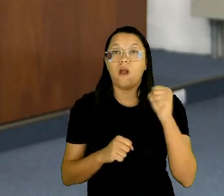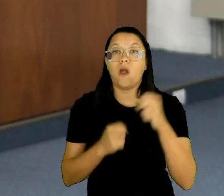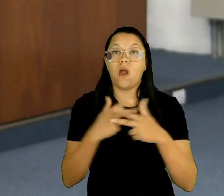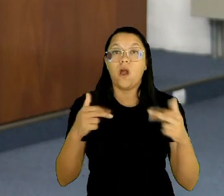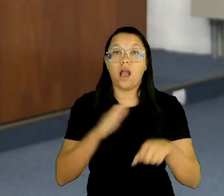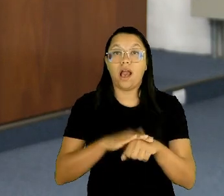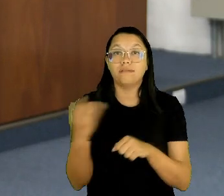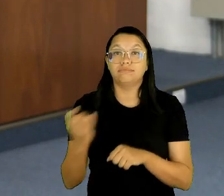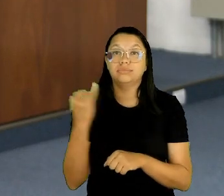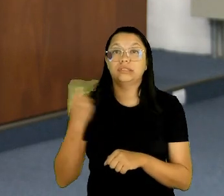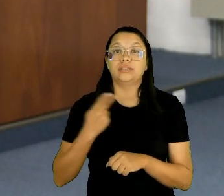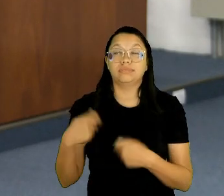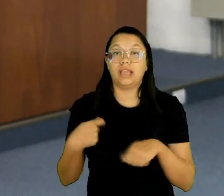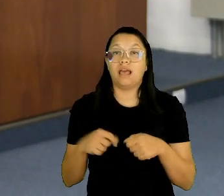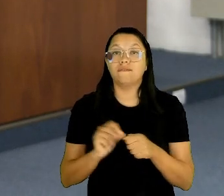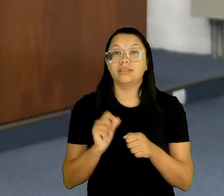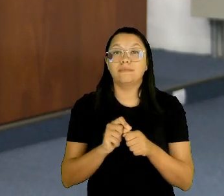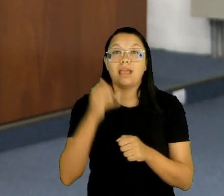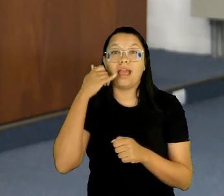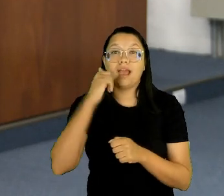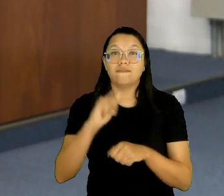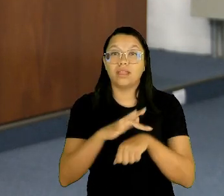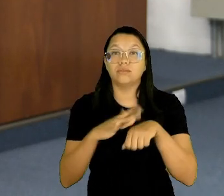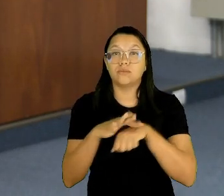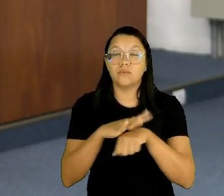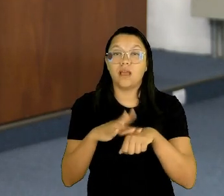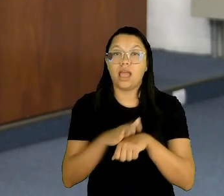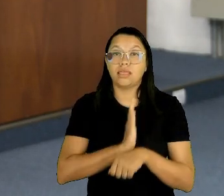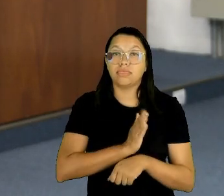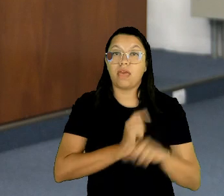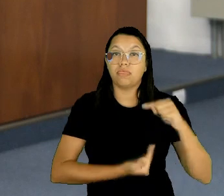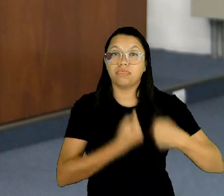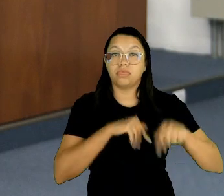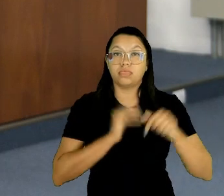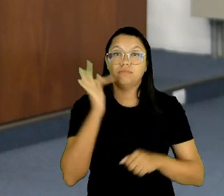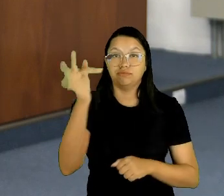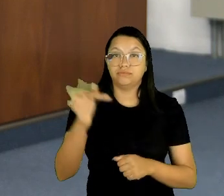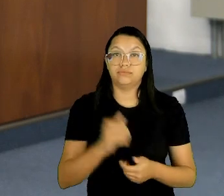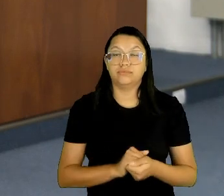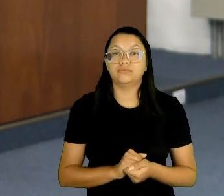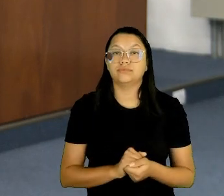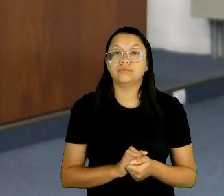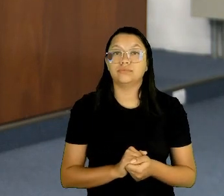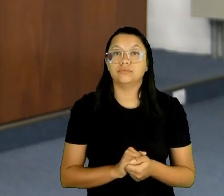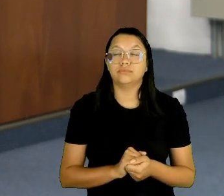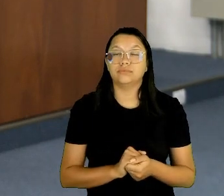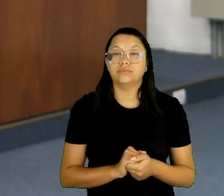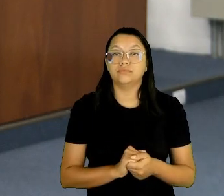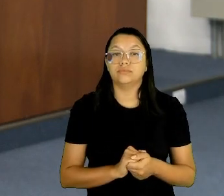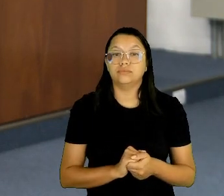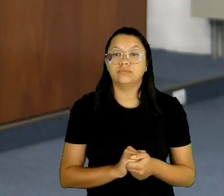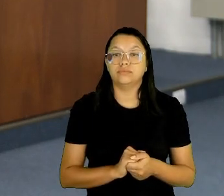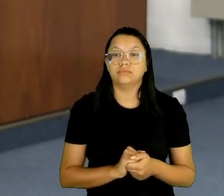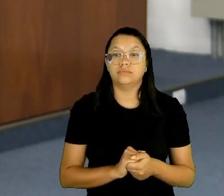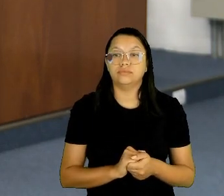são as 8 coisas mais importantes que a gente deve fazer para prevenir doenças cardiovasculares no futuro.